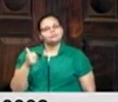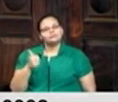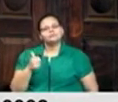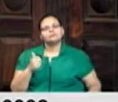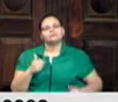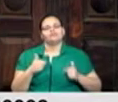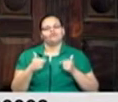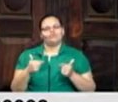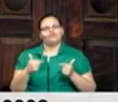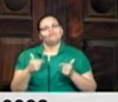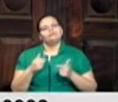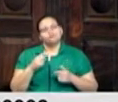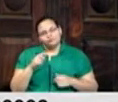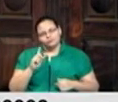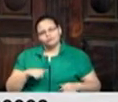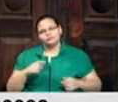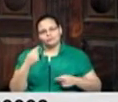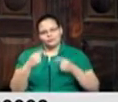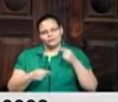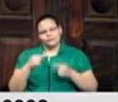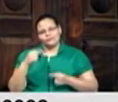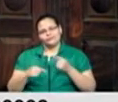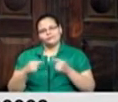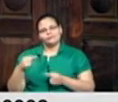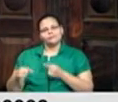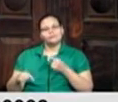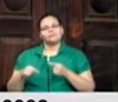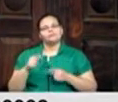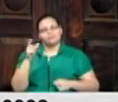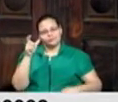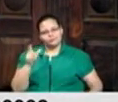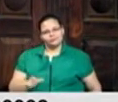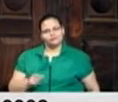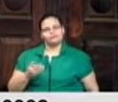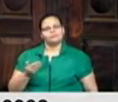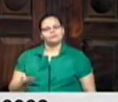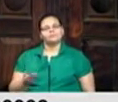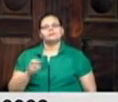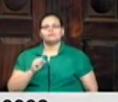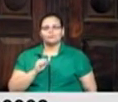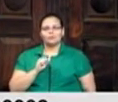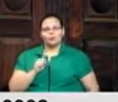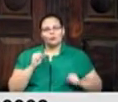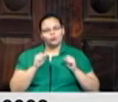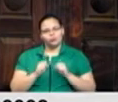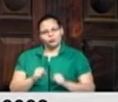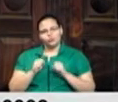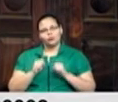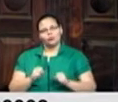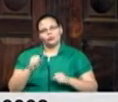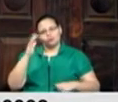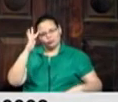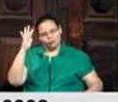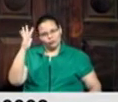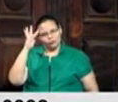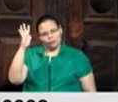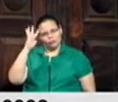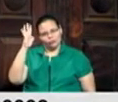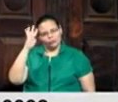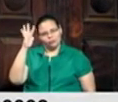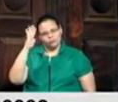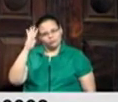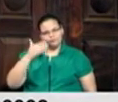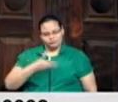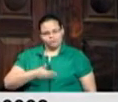legado político como um parlamentar que pode sonhar daqui para